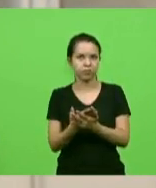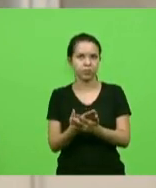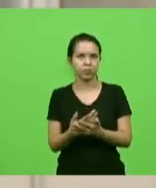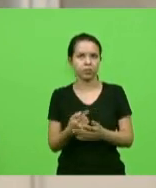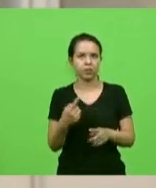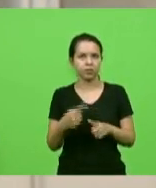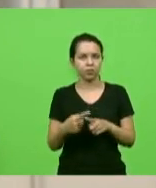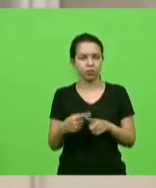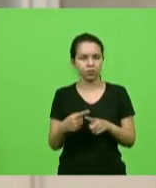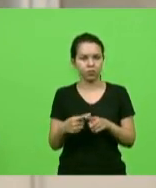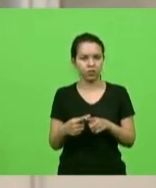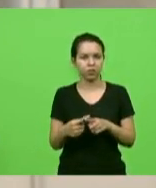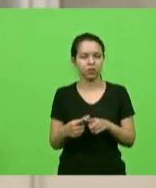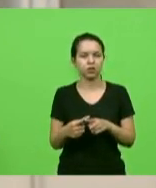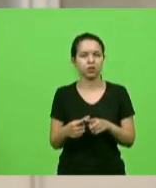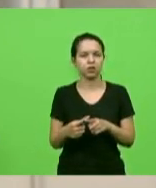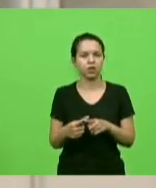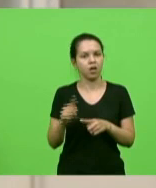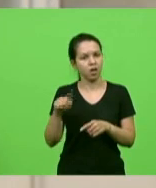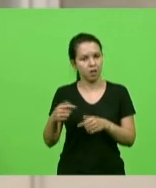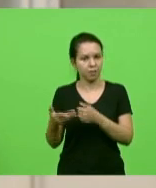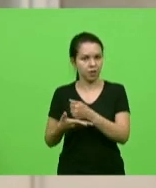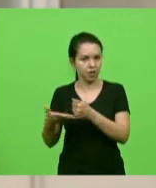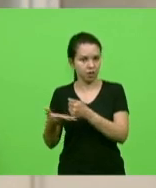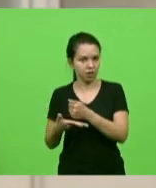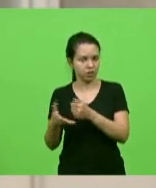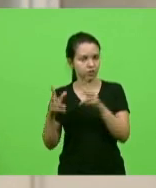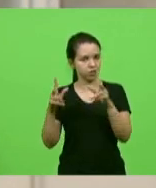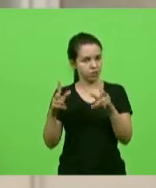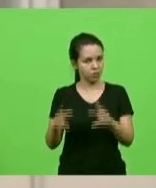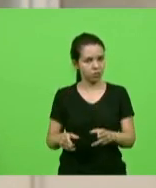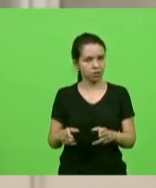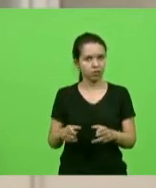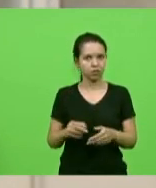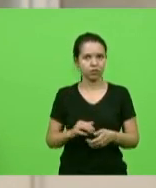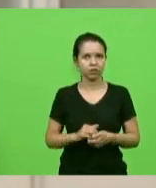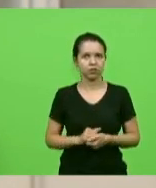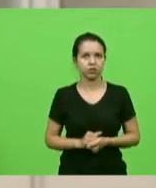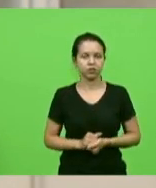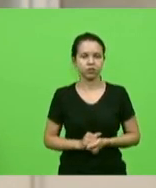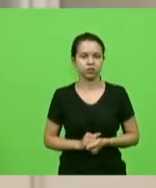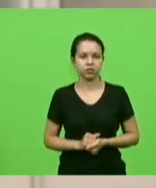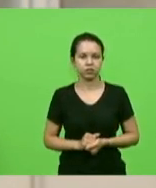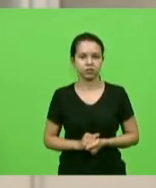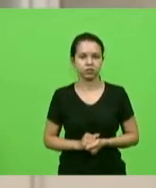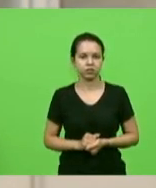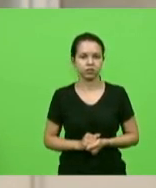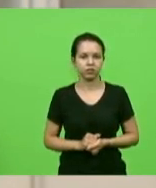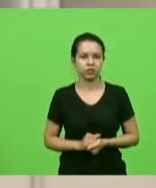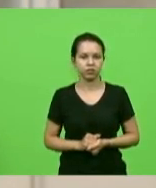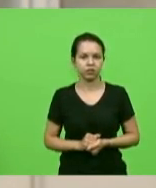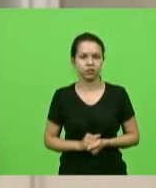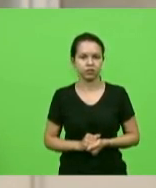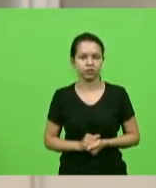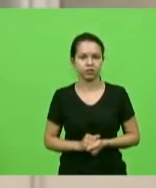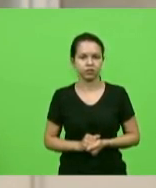se Vera da mesma fonte é dos e por servos